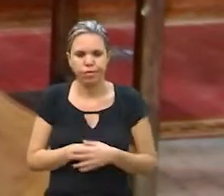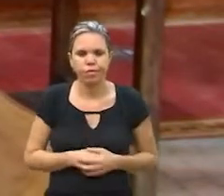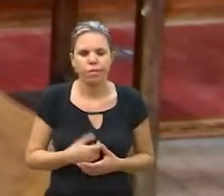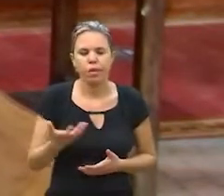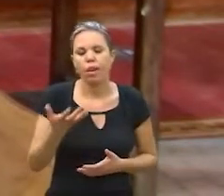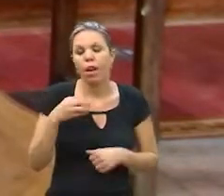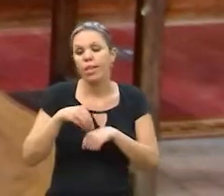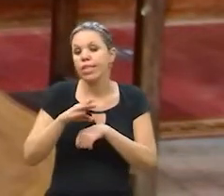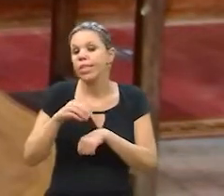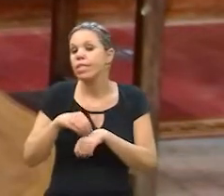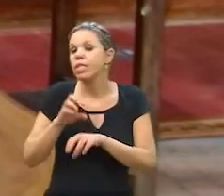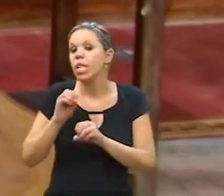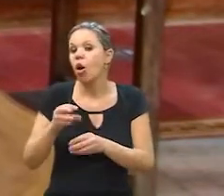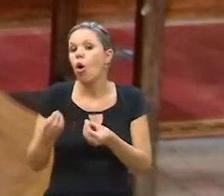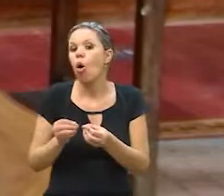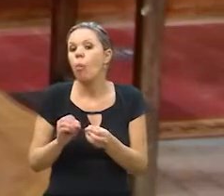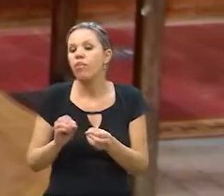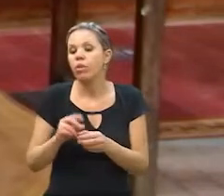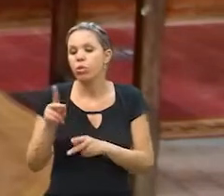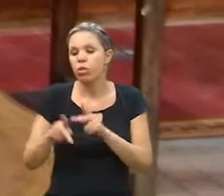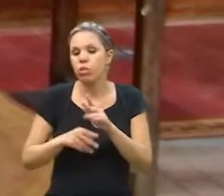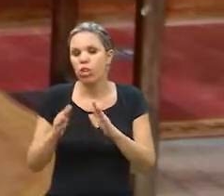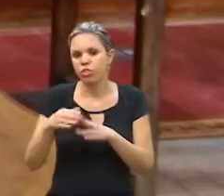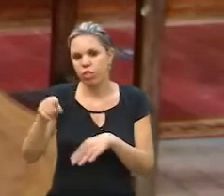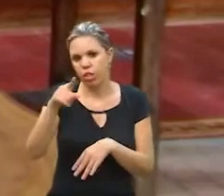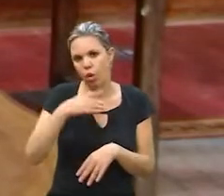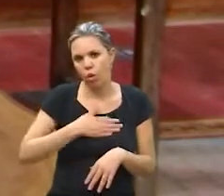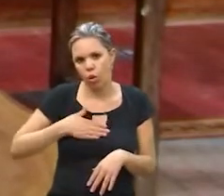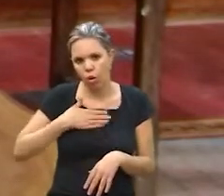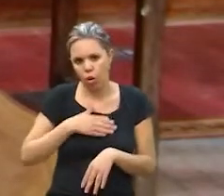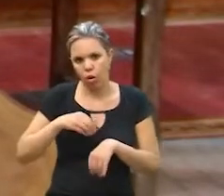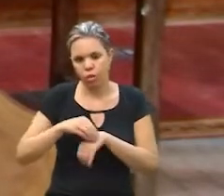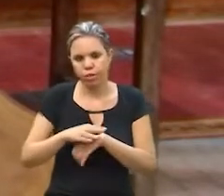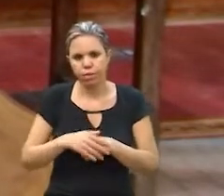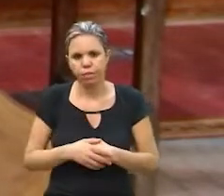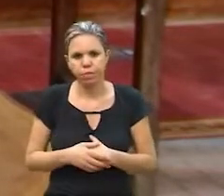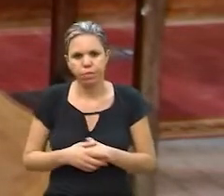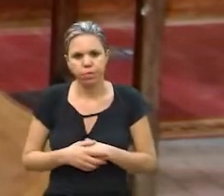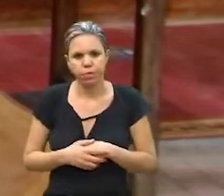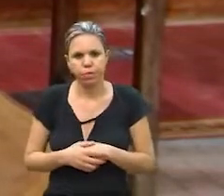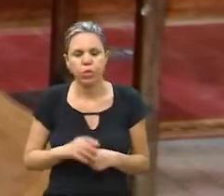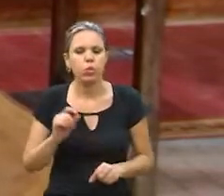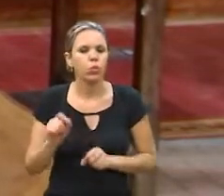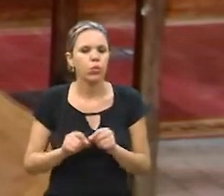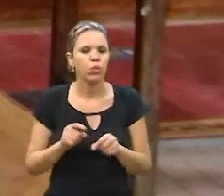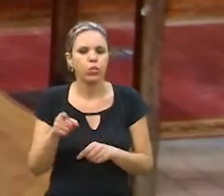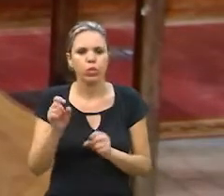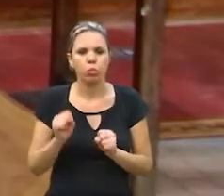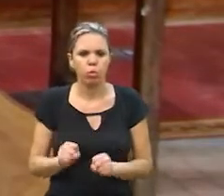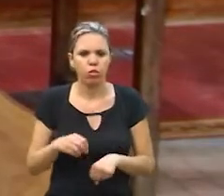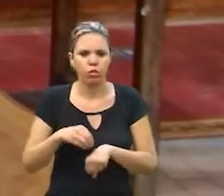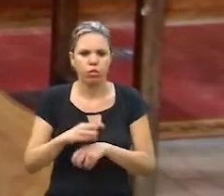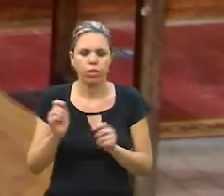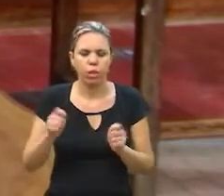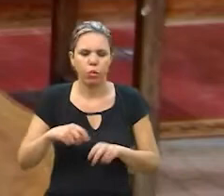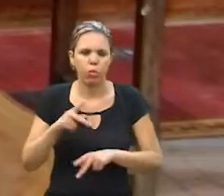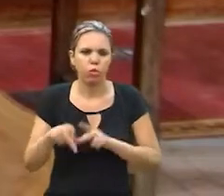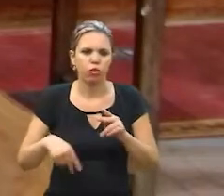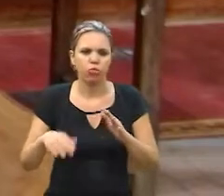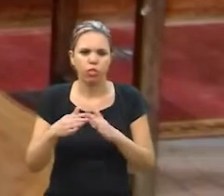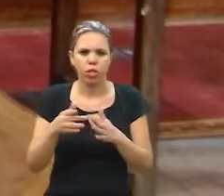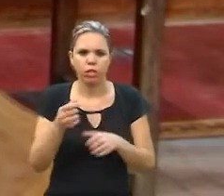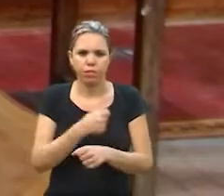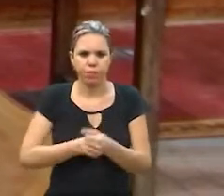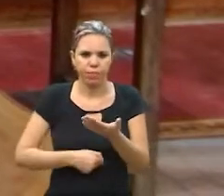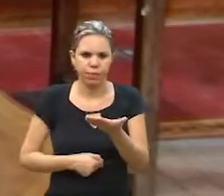eu quero dica, né? O pessoal de casa gosta de dica, né? Então que dica você poderia dar para o pessoal de casa para